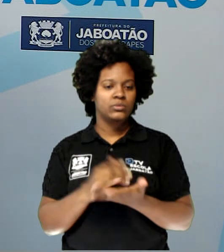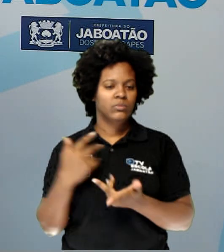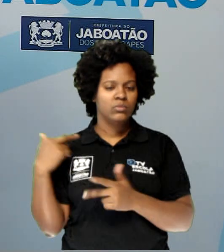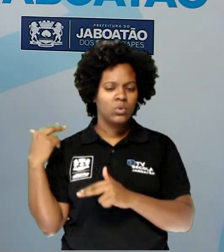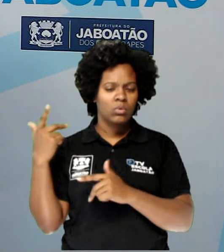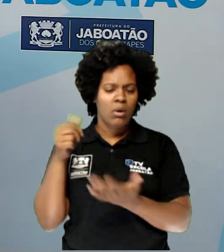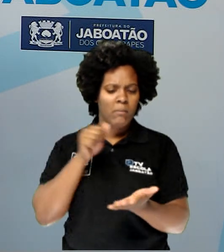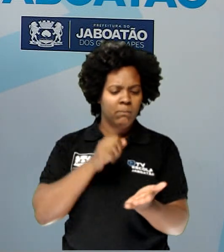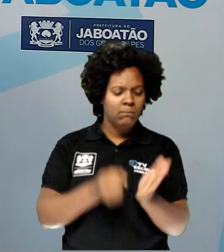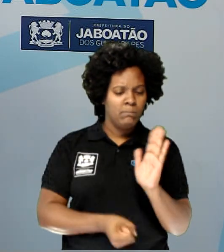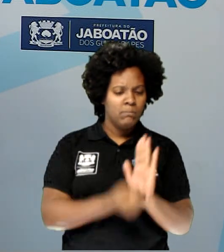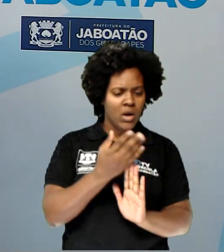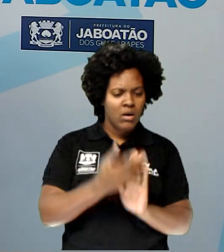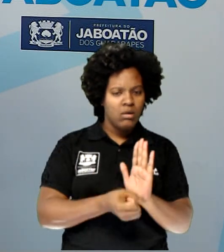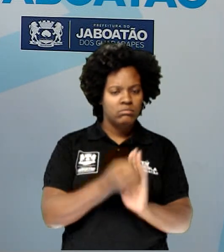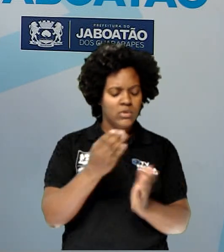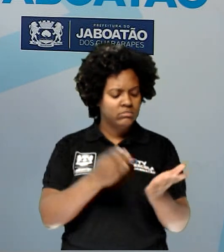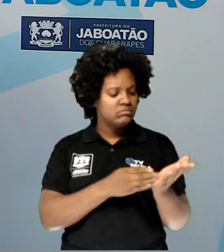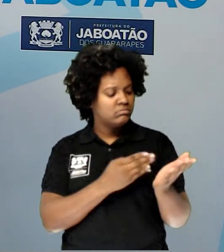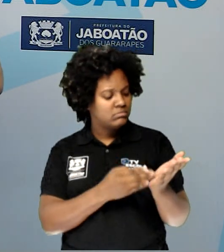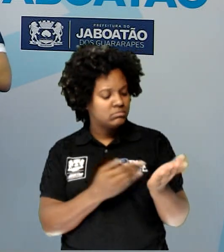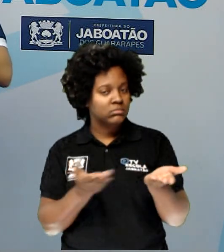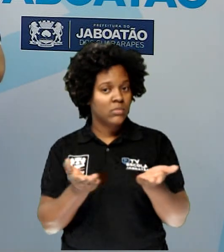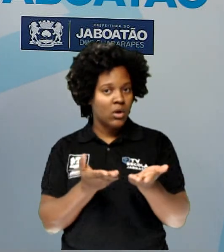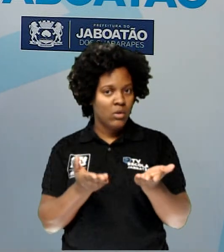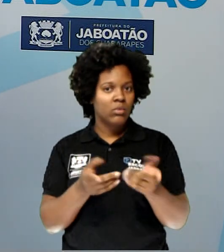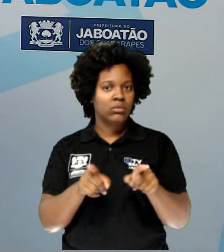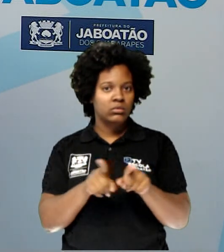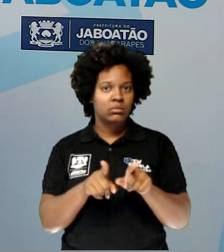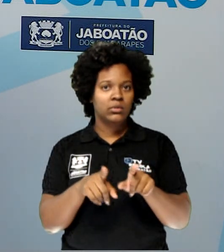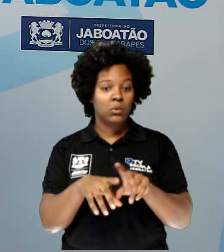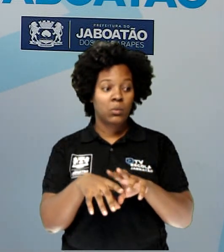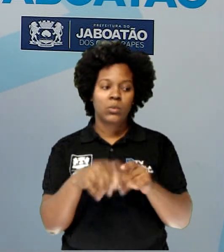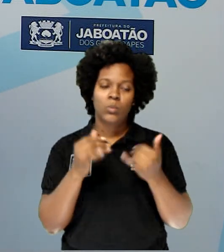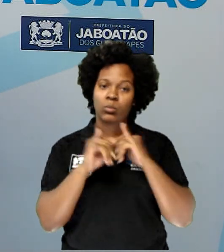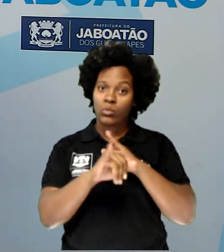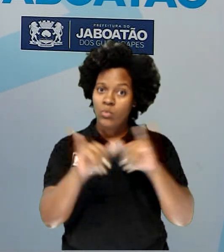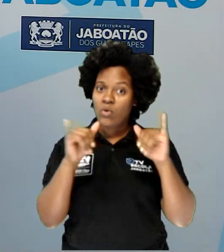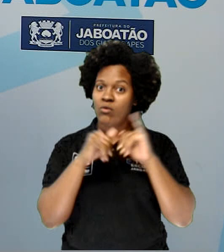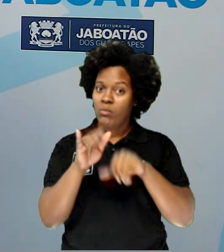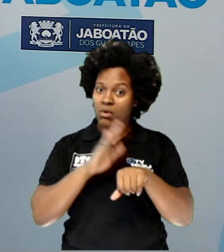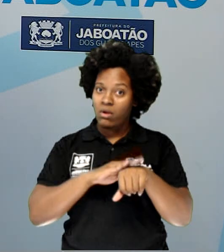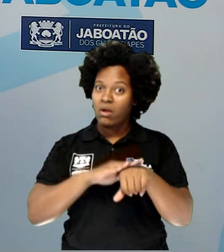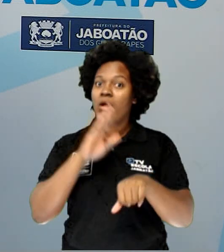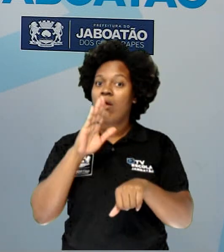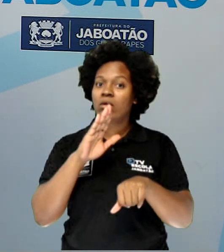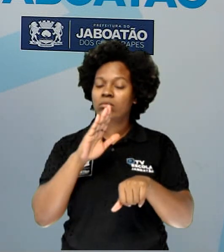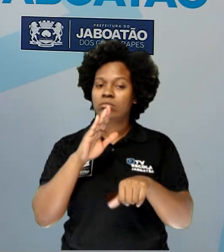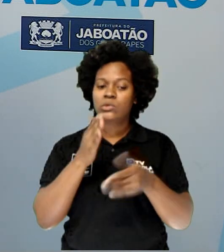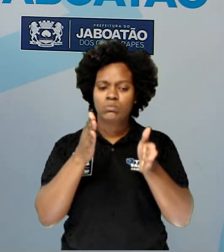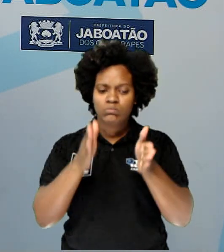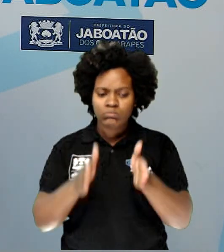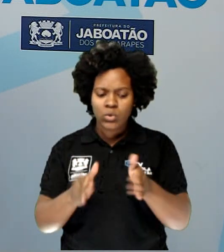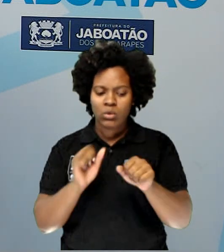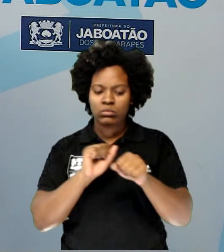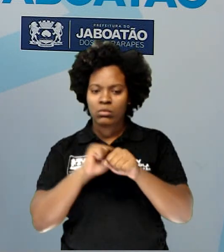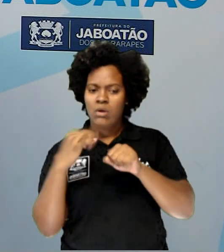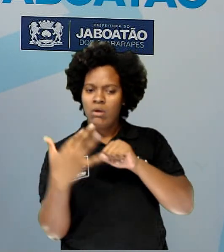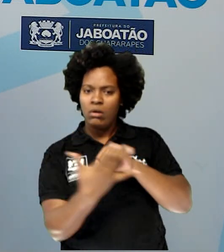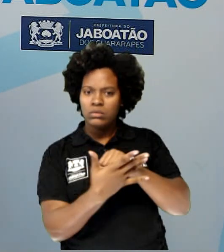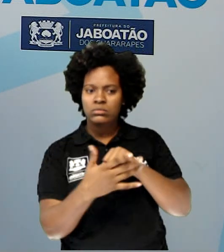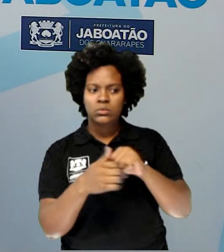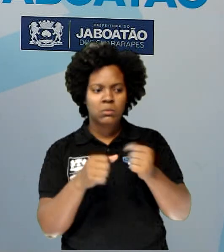a produção dos livros, inclusive agora uma informação extra, né, que eu estou trazendo para vocês, no período da pandemia, uma das vendas que